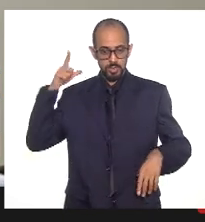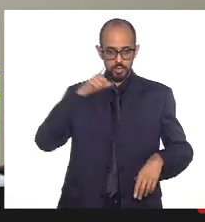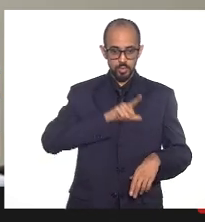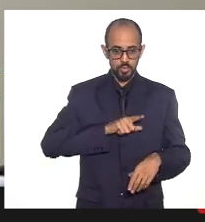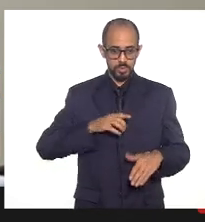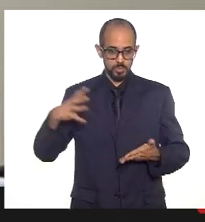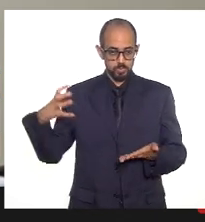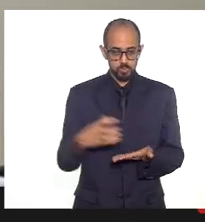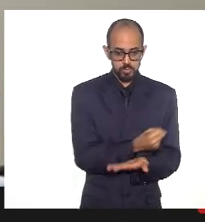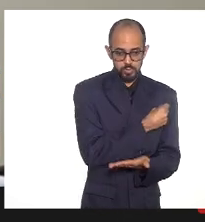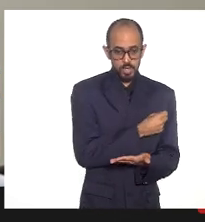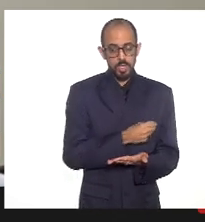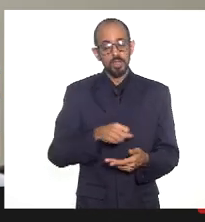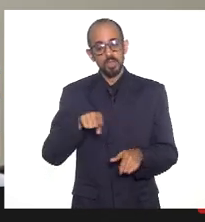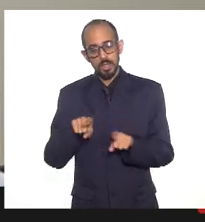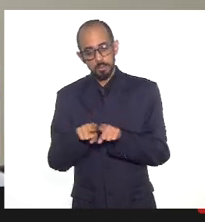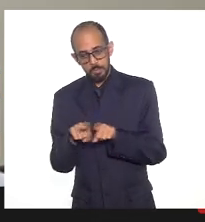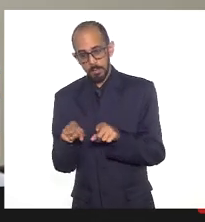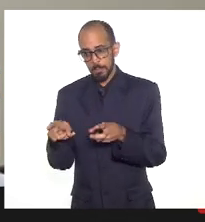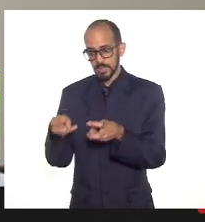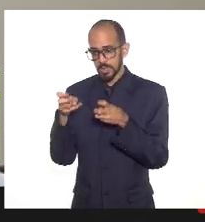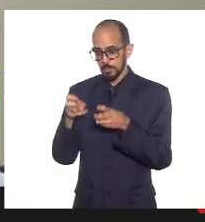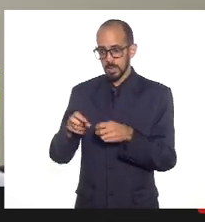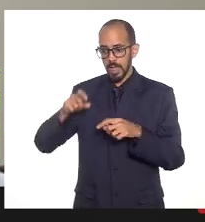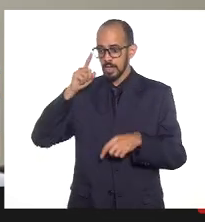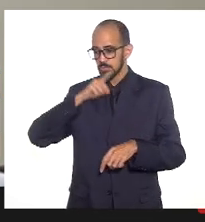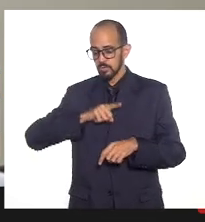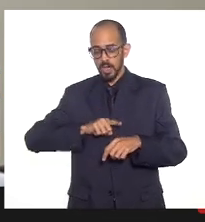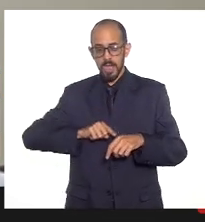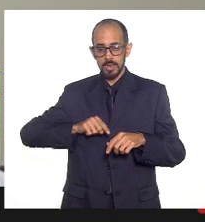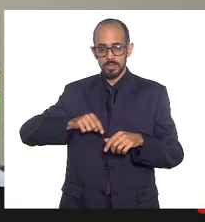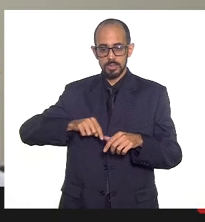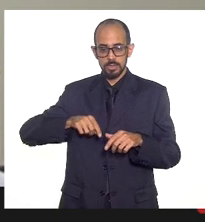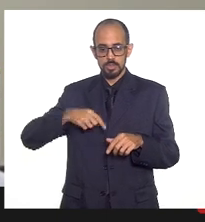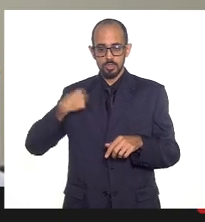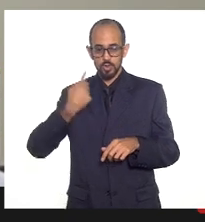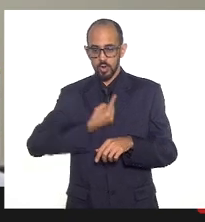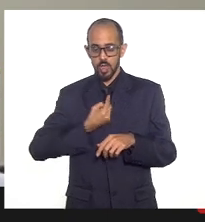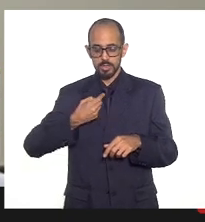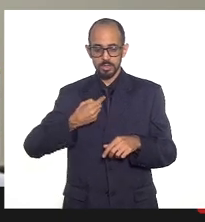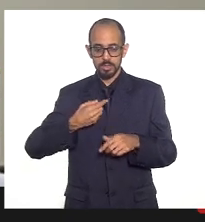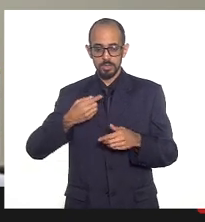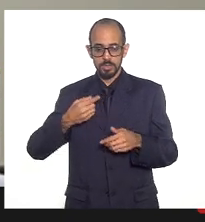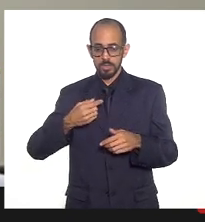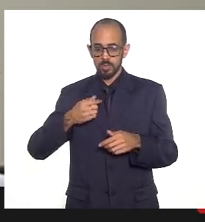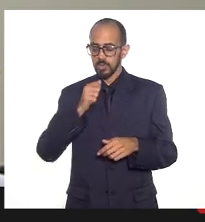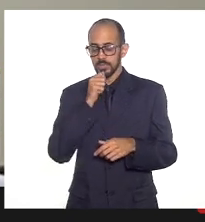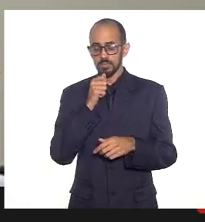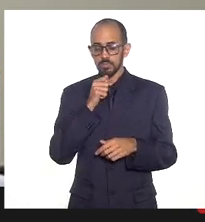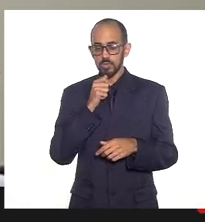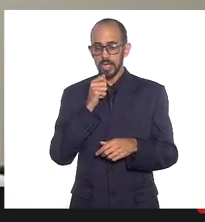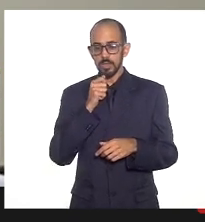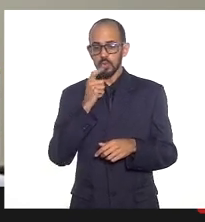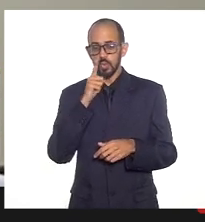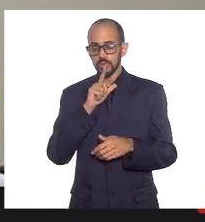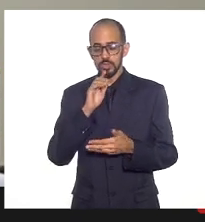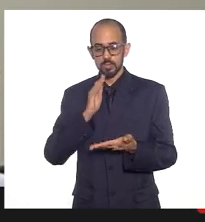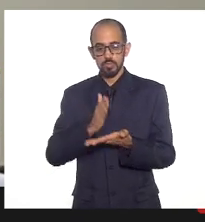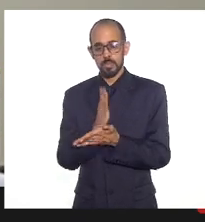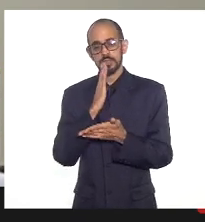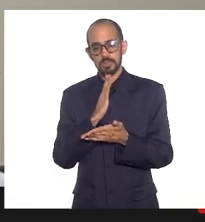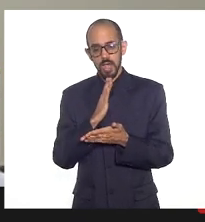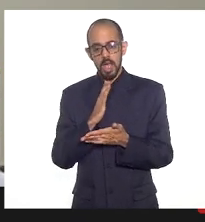situações em que nós sofremos derrotas, sim, porque nós sofremos derrotas, né, no parlamento, no plenário, em torno dessa matéria. O campo da comunicação é um